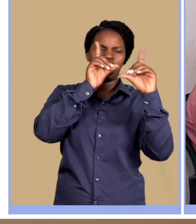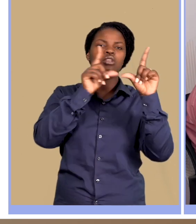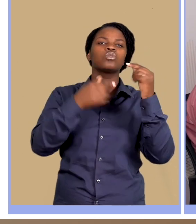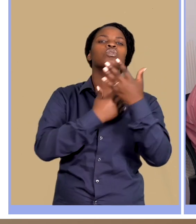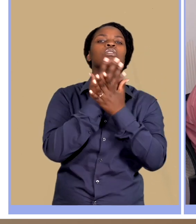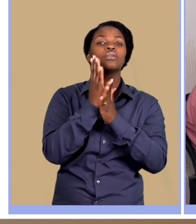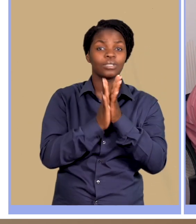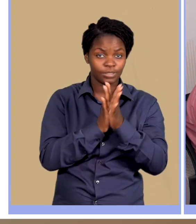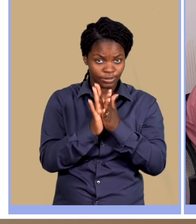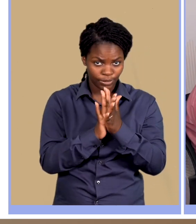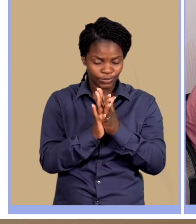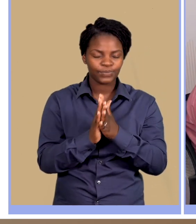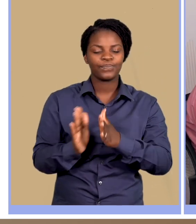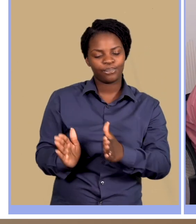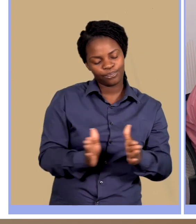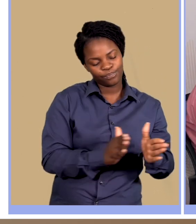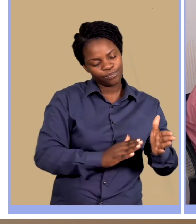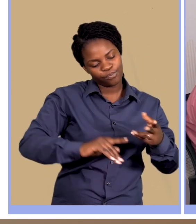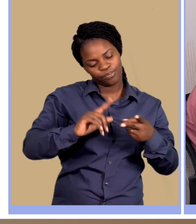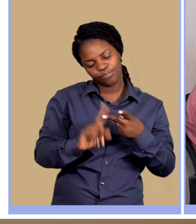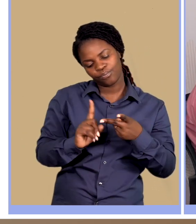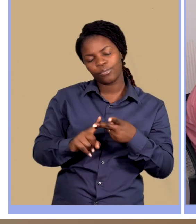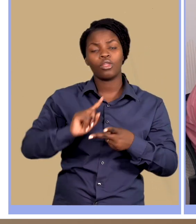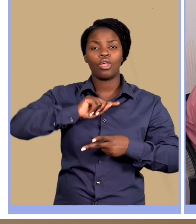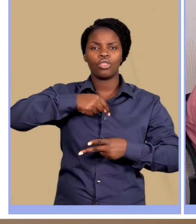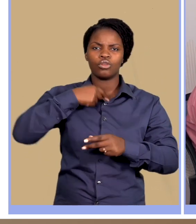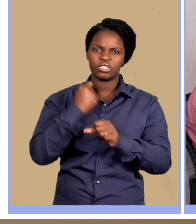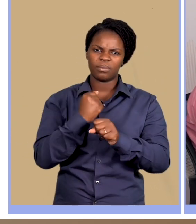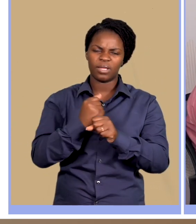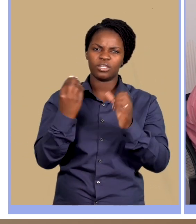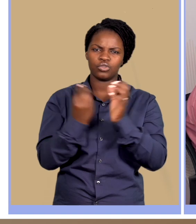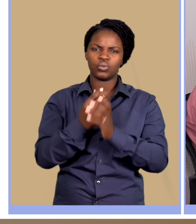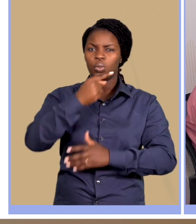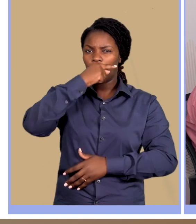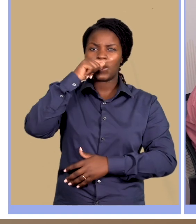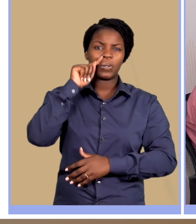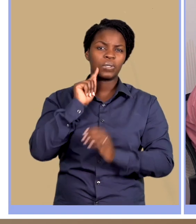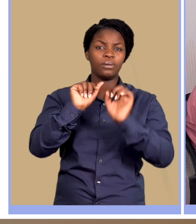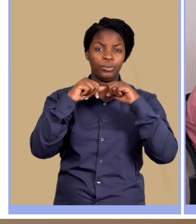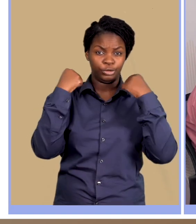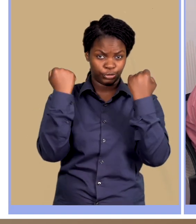a colaborar com organizações tais como a ZUMO, que é a Associação dos Surdos de